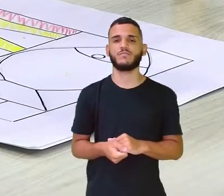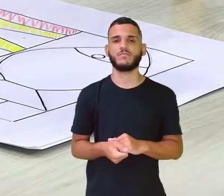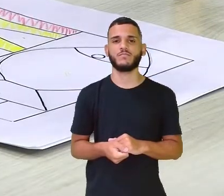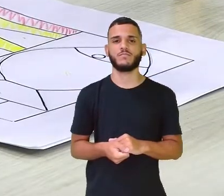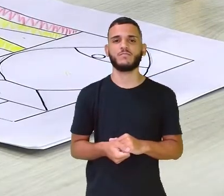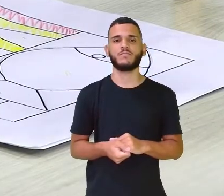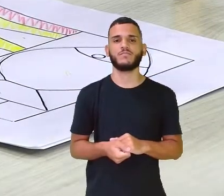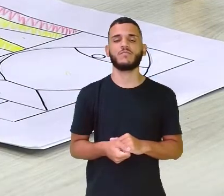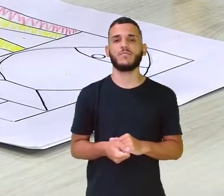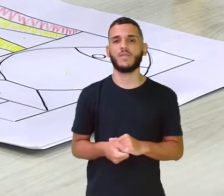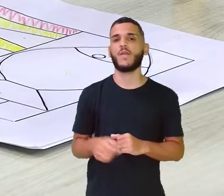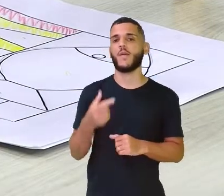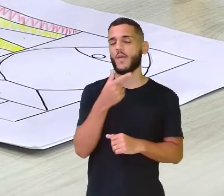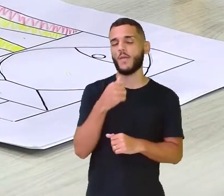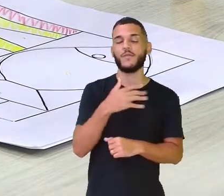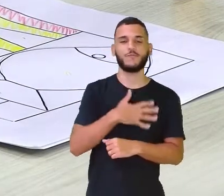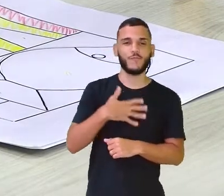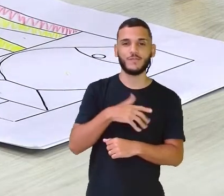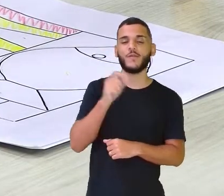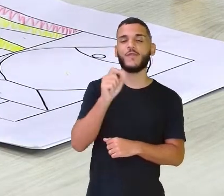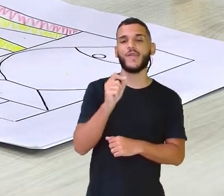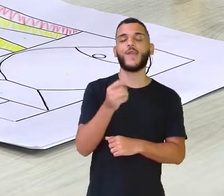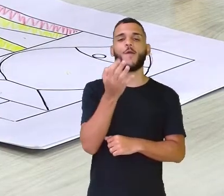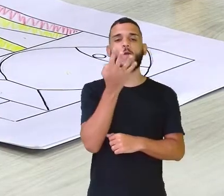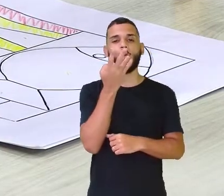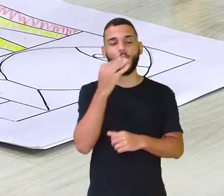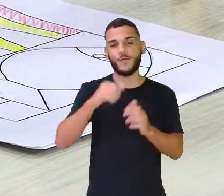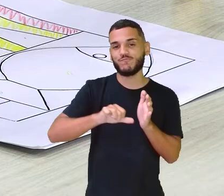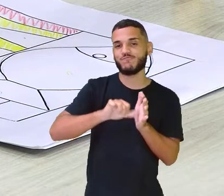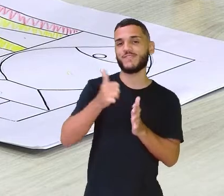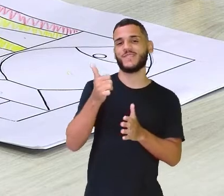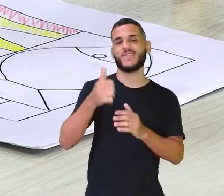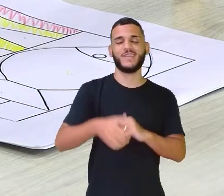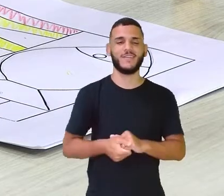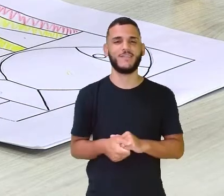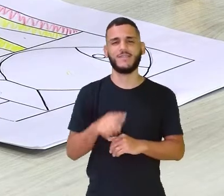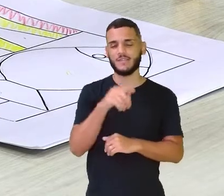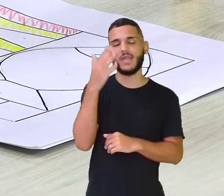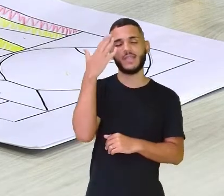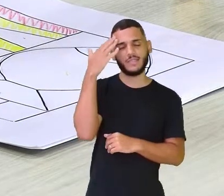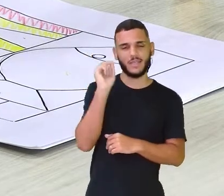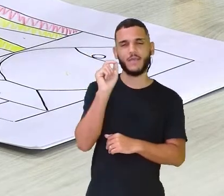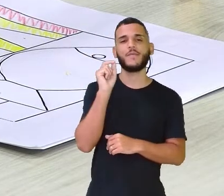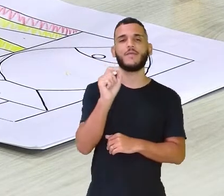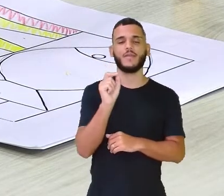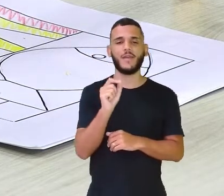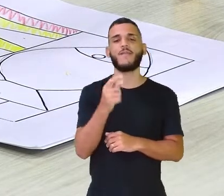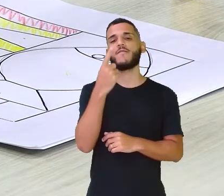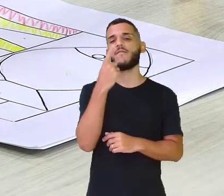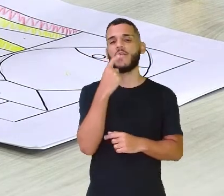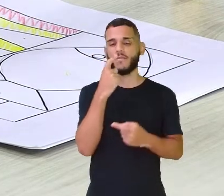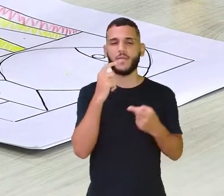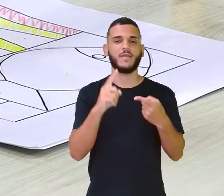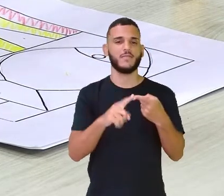Ele gosta muito de trabalhar com cores primárias. Você sabe que as cores primárias são essas, né?